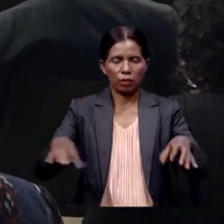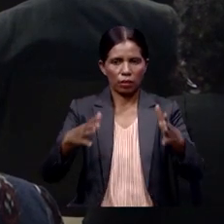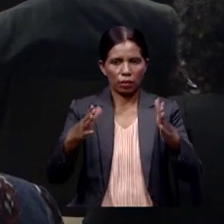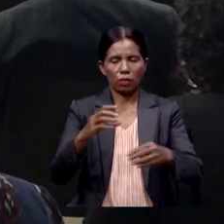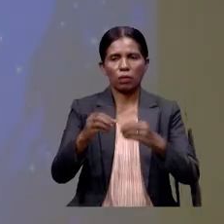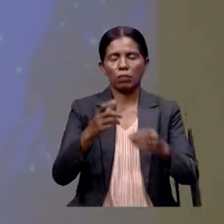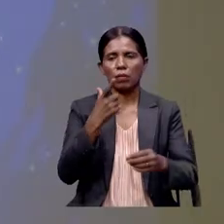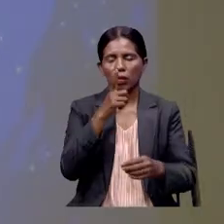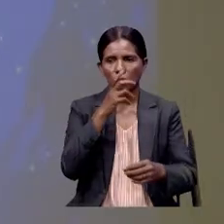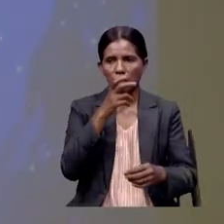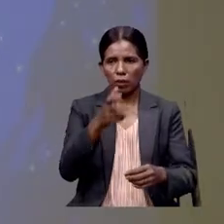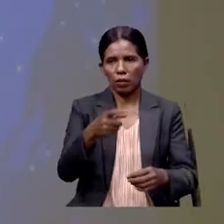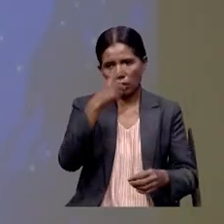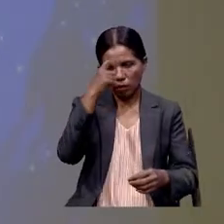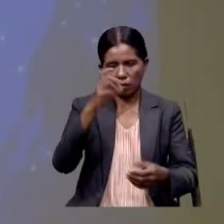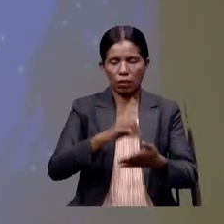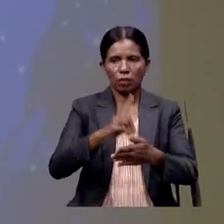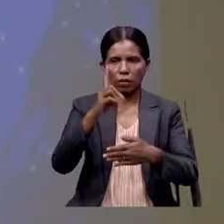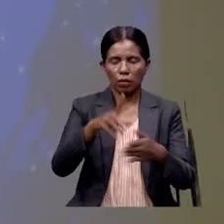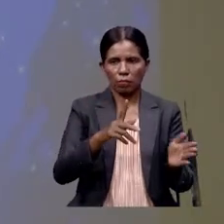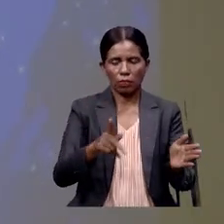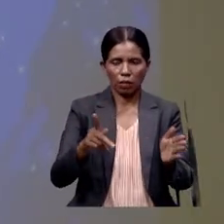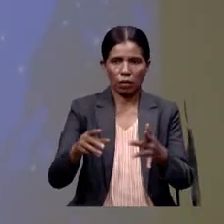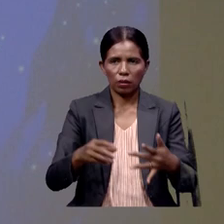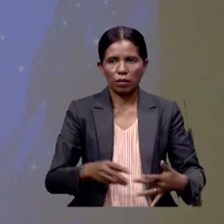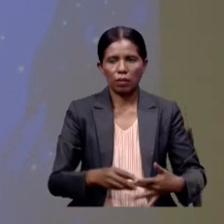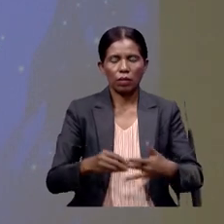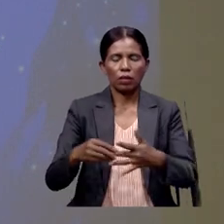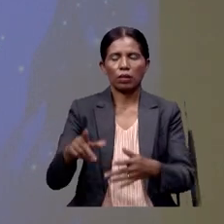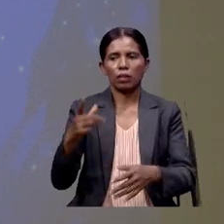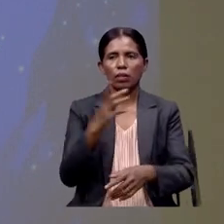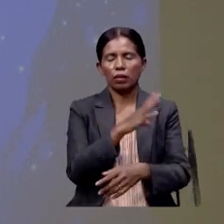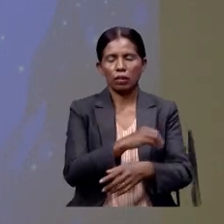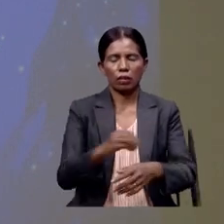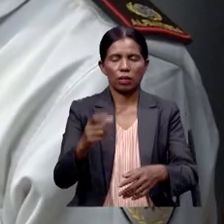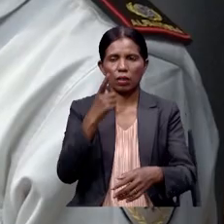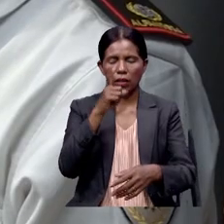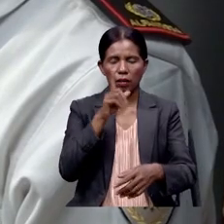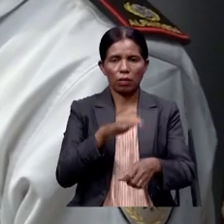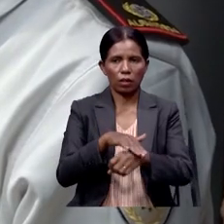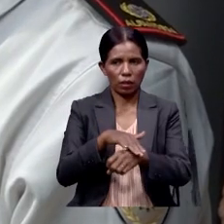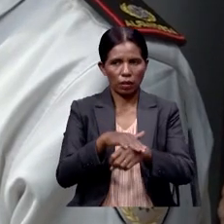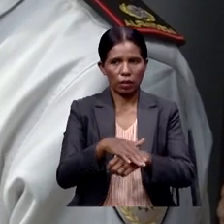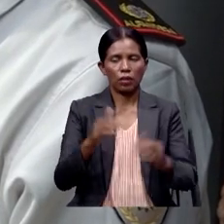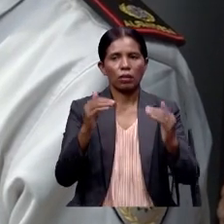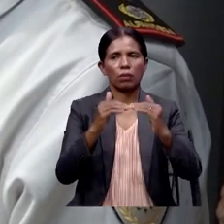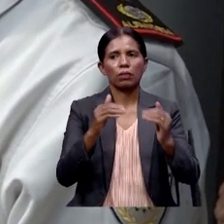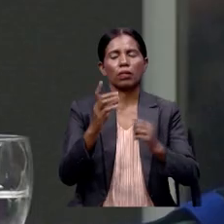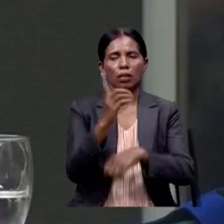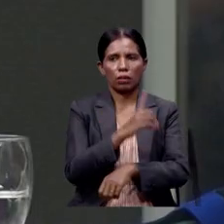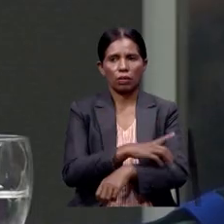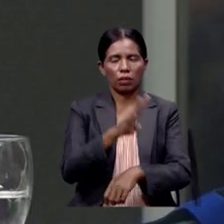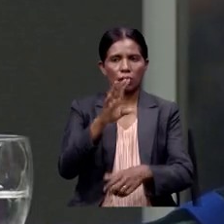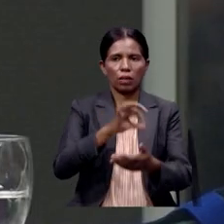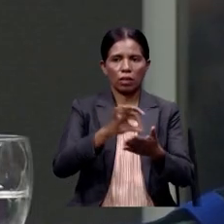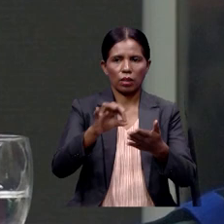Balian português, também se desenvolve ela plano específico Balian inglês. E a reunião ne be realiza durante Loron Hatne, se